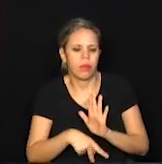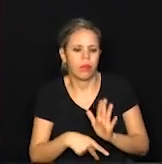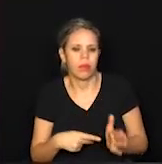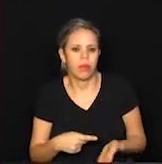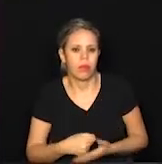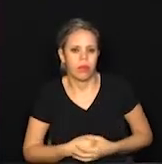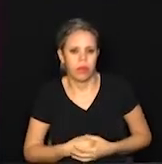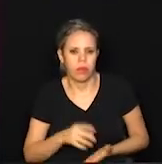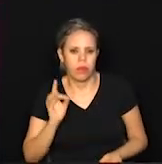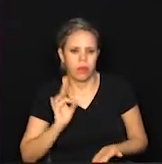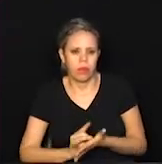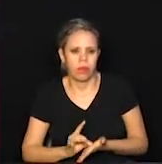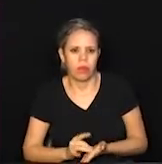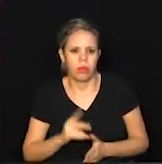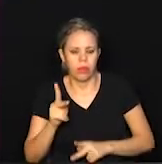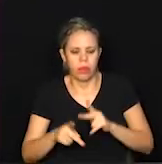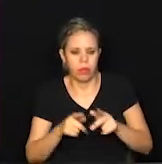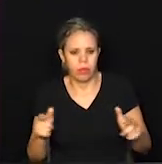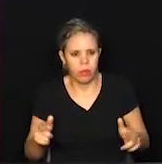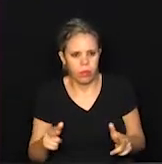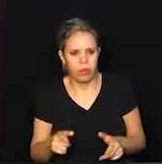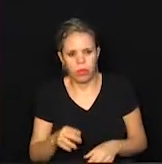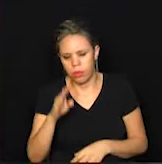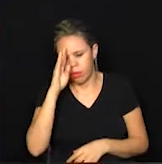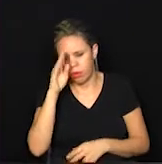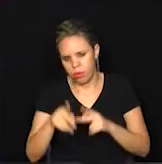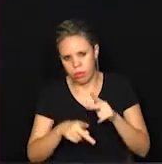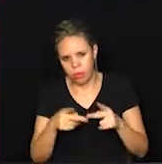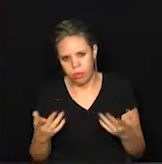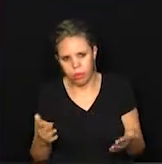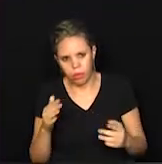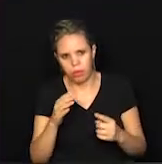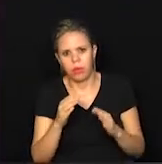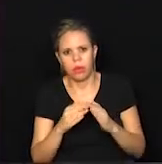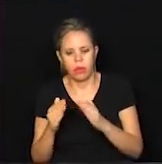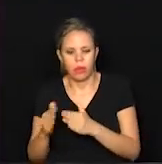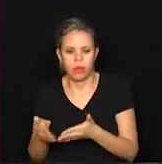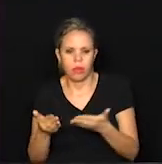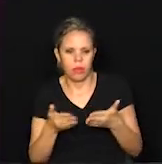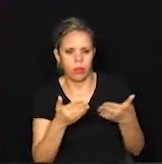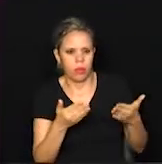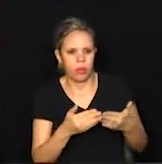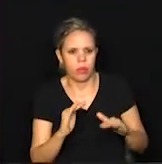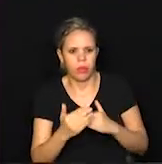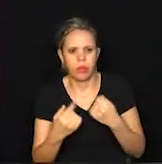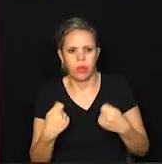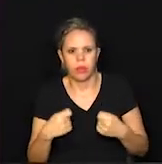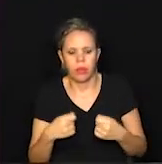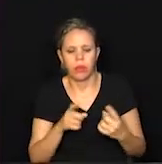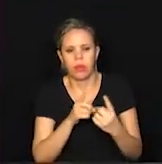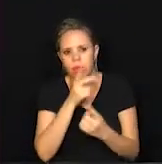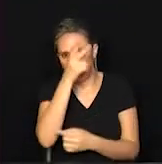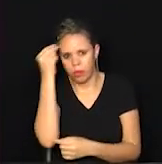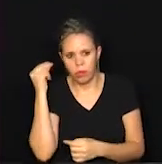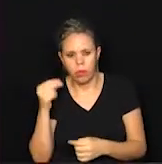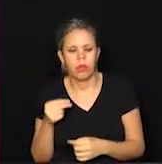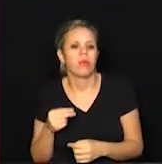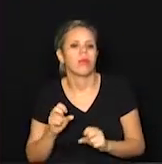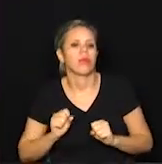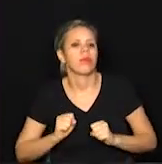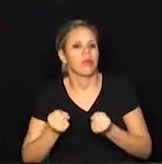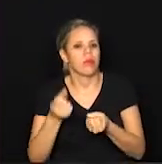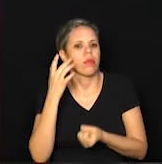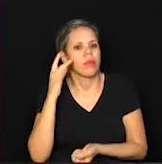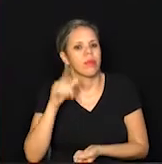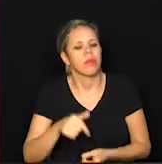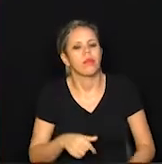sejam efetivos para a população, principalmente a população moradora na periferia, a população que necessita de um serviço público mais fortalecido. Você acha